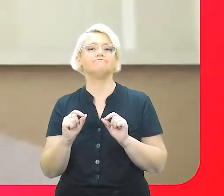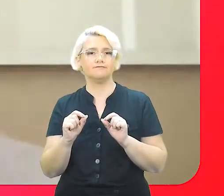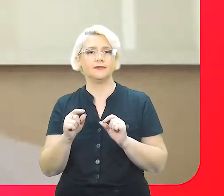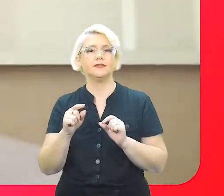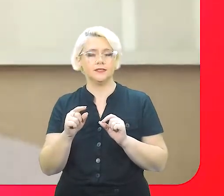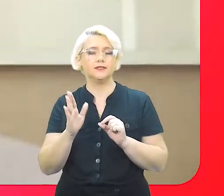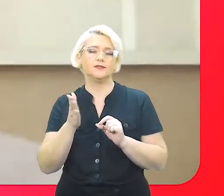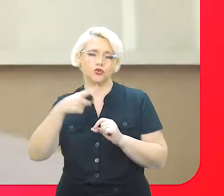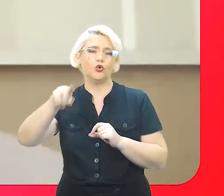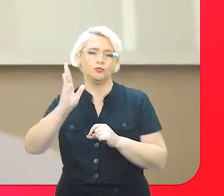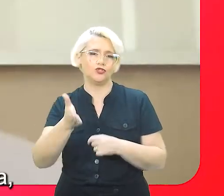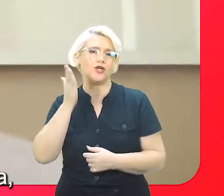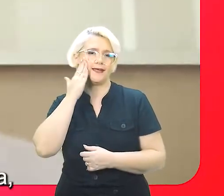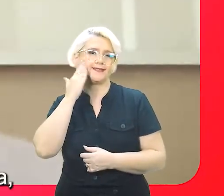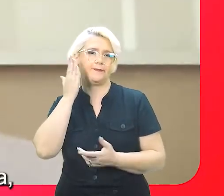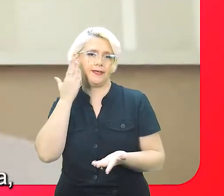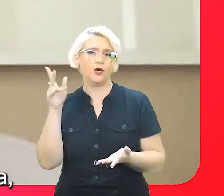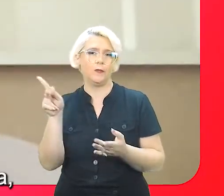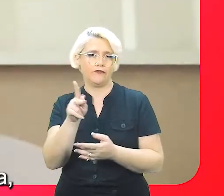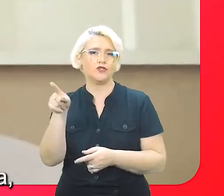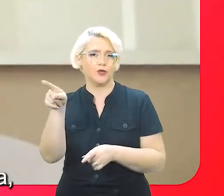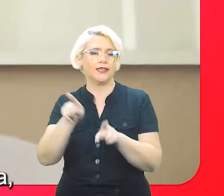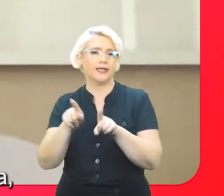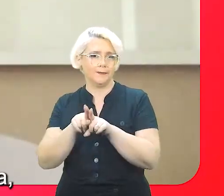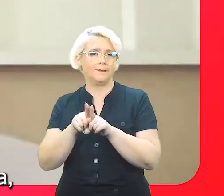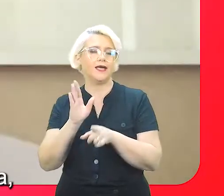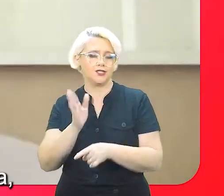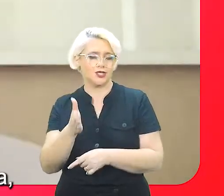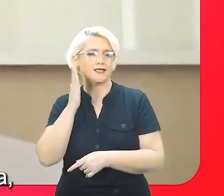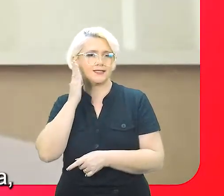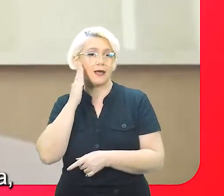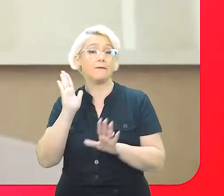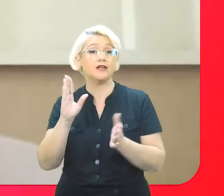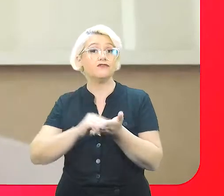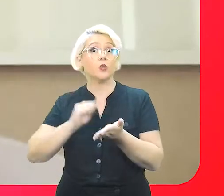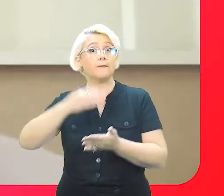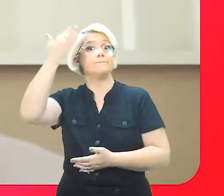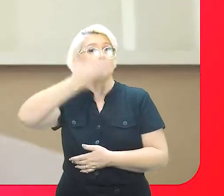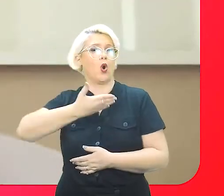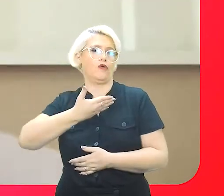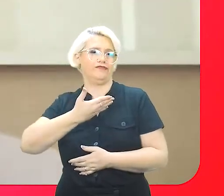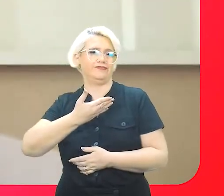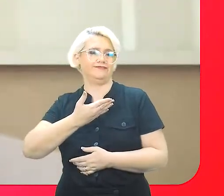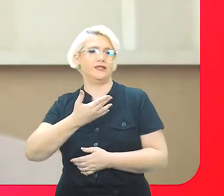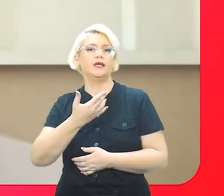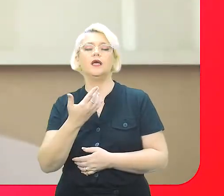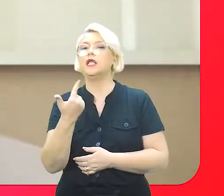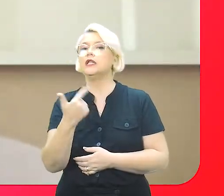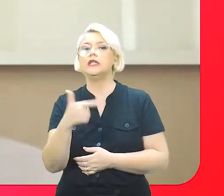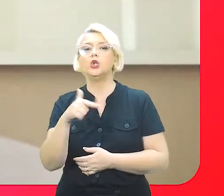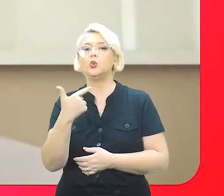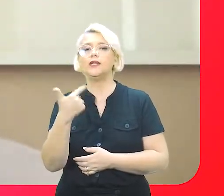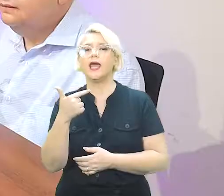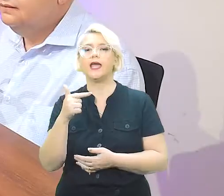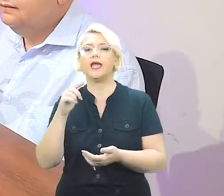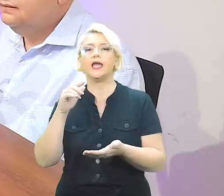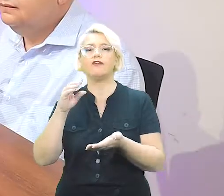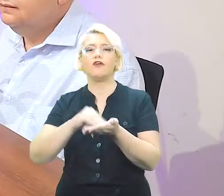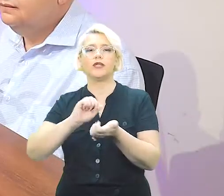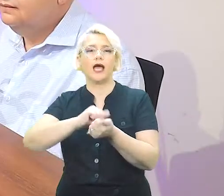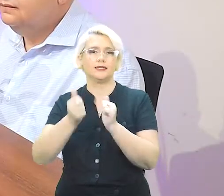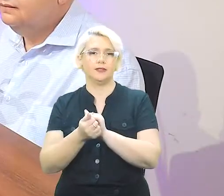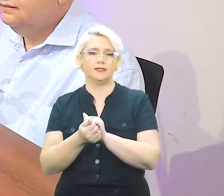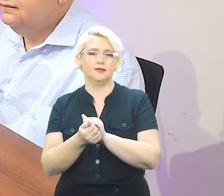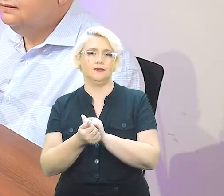uma conclusão do professor Snyders, mas não comprovada, de que não existe inadaptação. Só